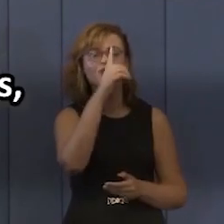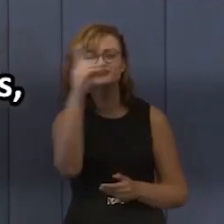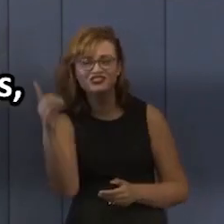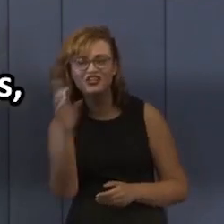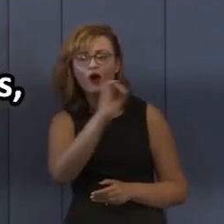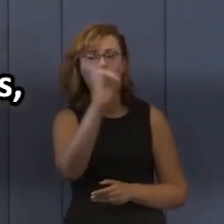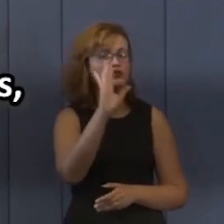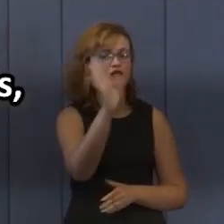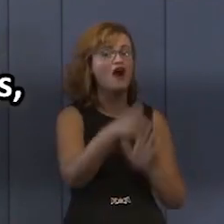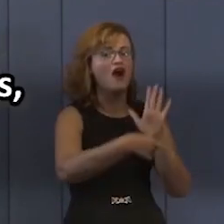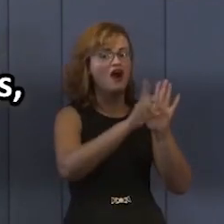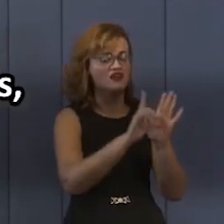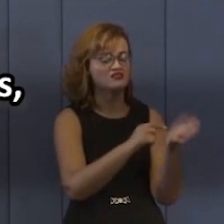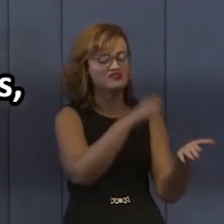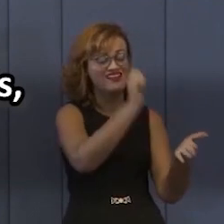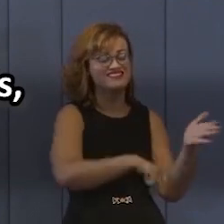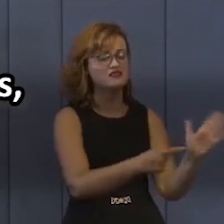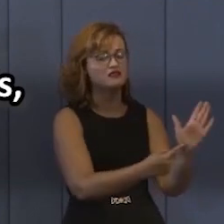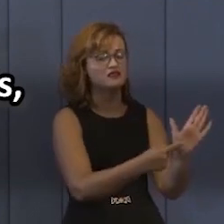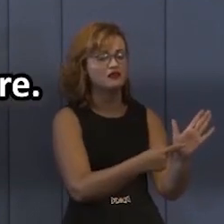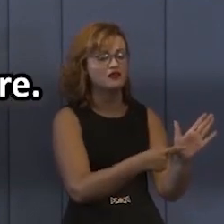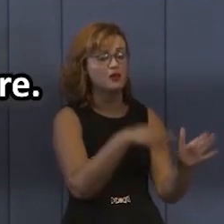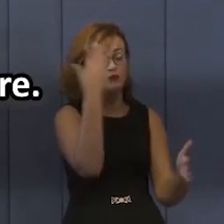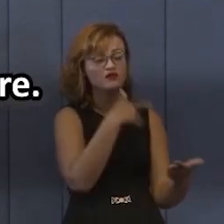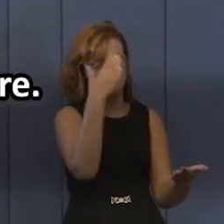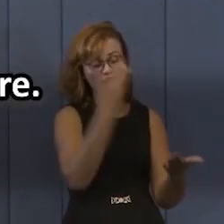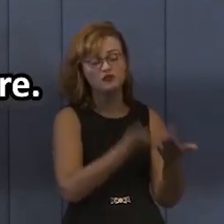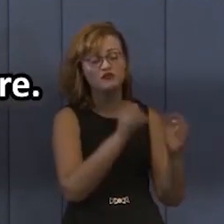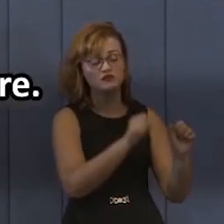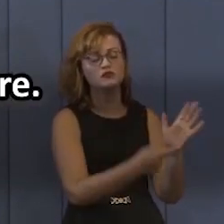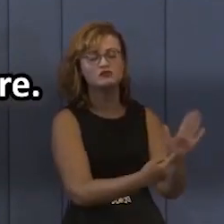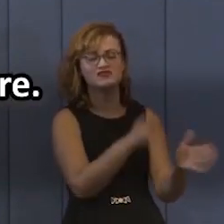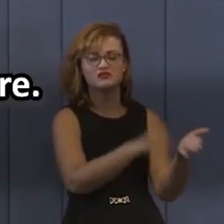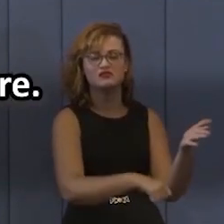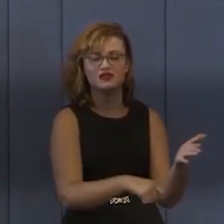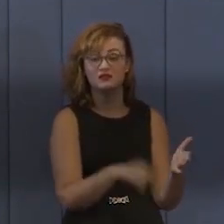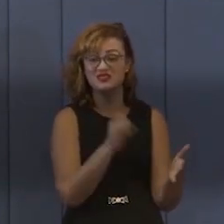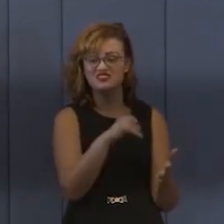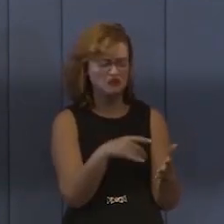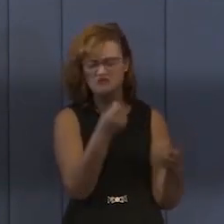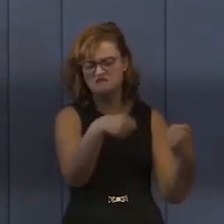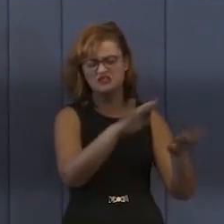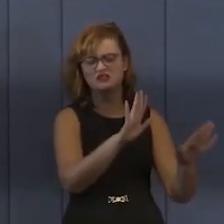nenhuma tratativa, nem apertar a mão e nem dar bom dia, se não tiver um acordo de confidencialidade assinado antes.